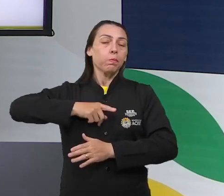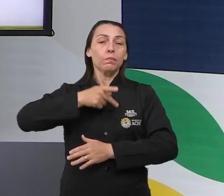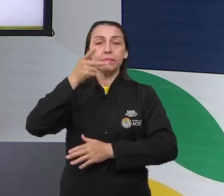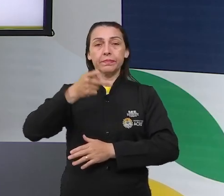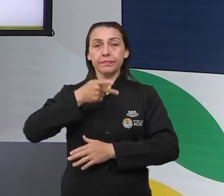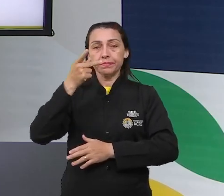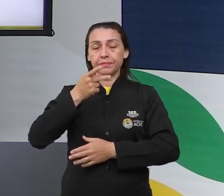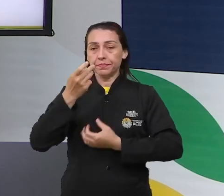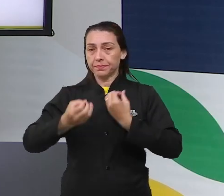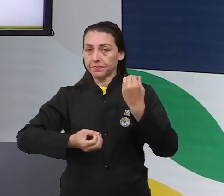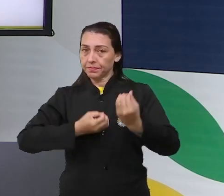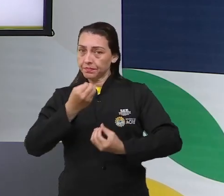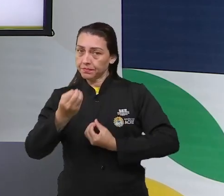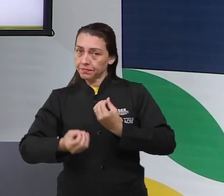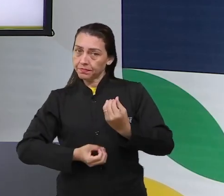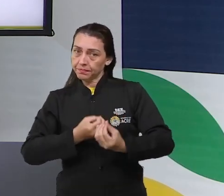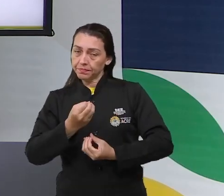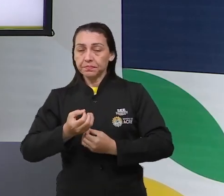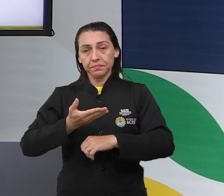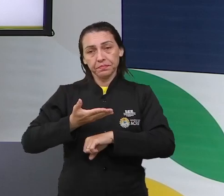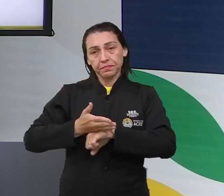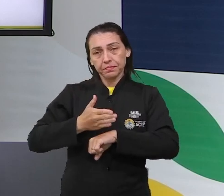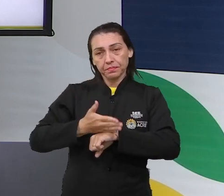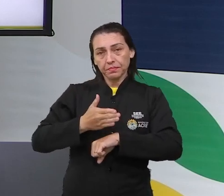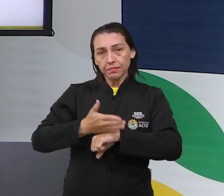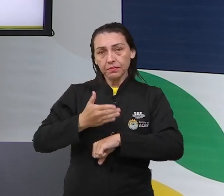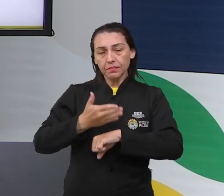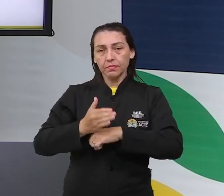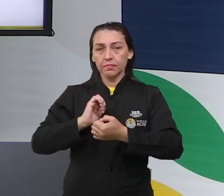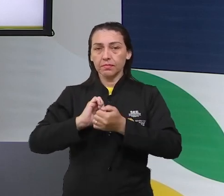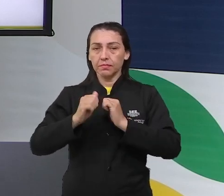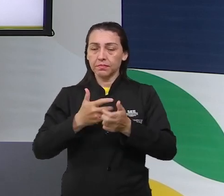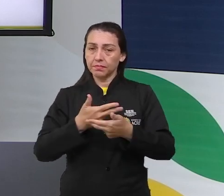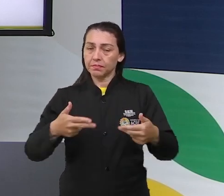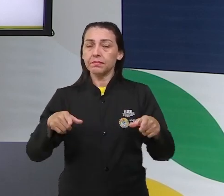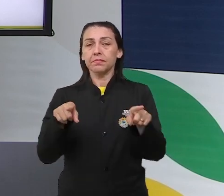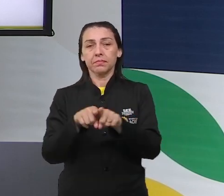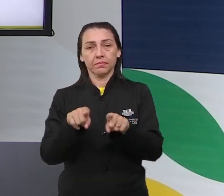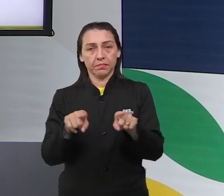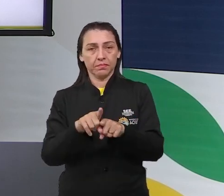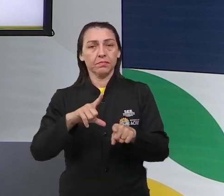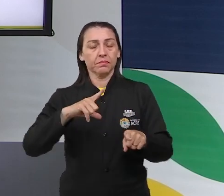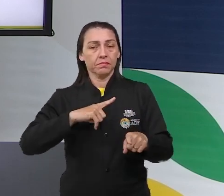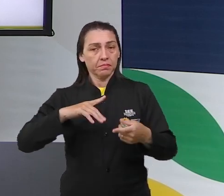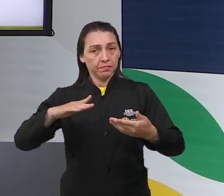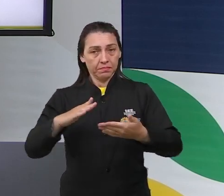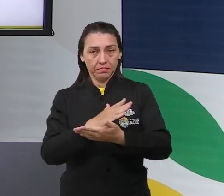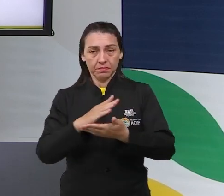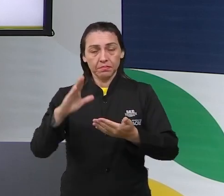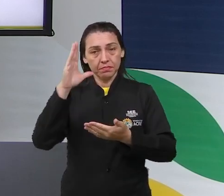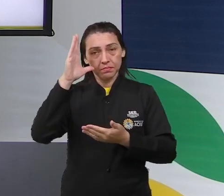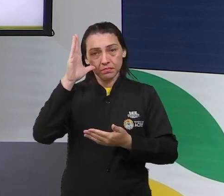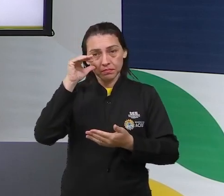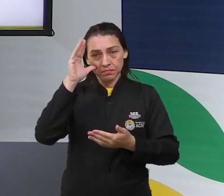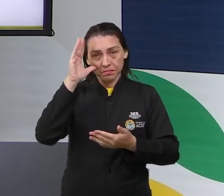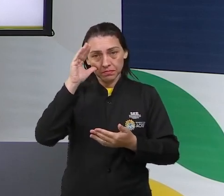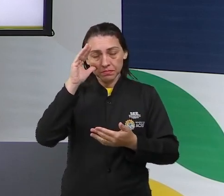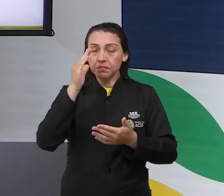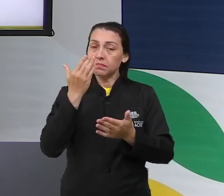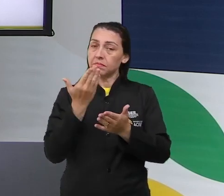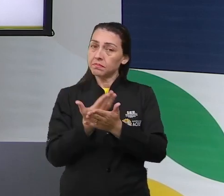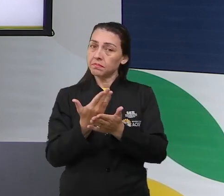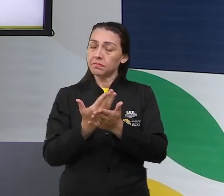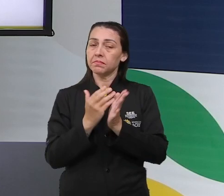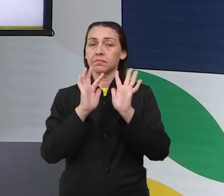pessoal, como se jogam, como se praticam esses esportes. Também teremos algumas curiosidades ao longo da aula e, por